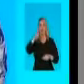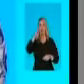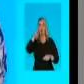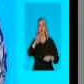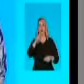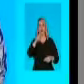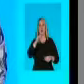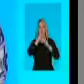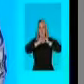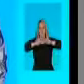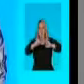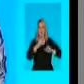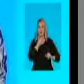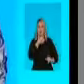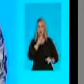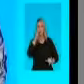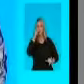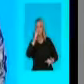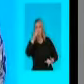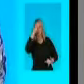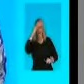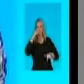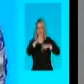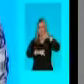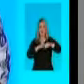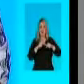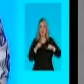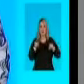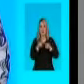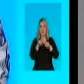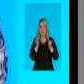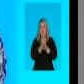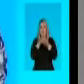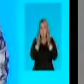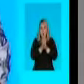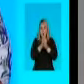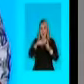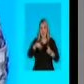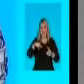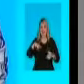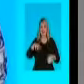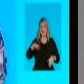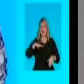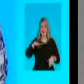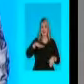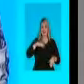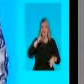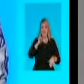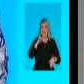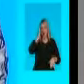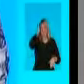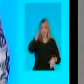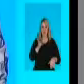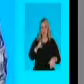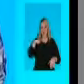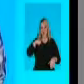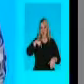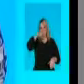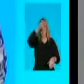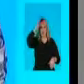digo às mulheres e homens, cidadãos, trabalhadores e povo pobre dessa cidade, que se esse governo lá permanecer, eu serei uma prefeita